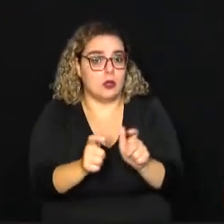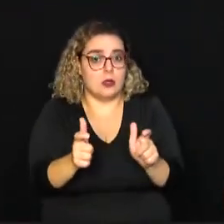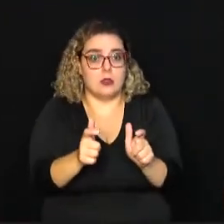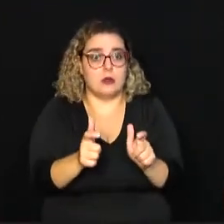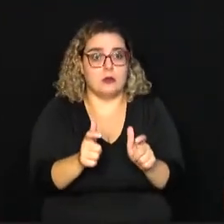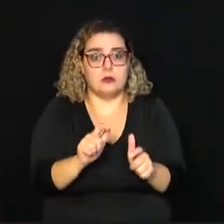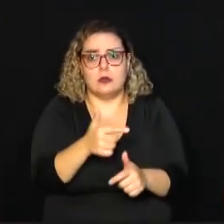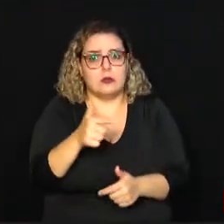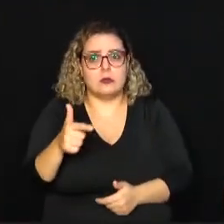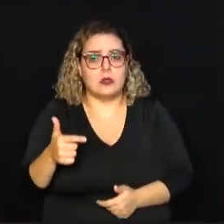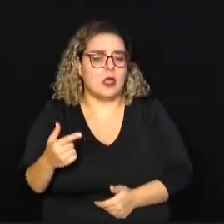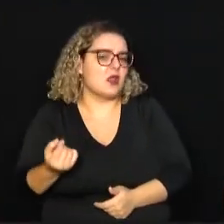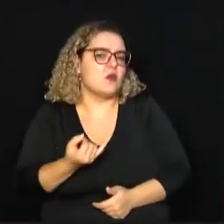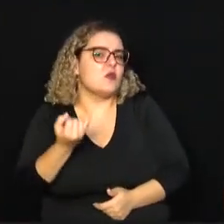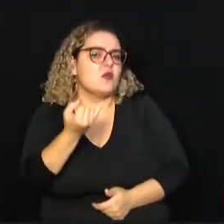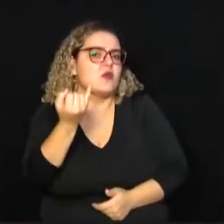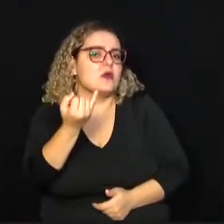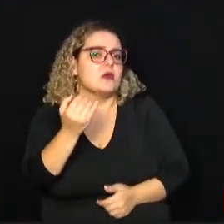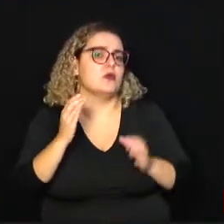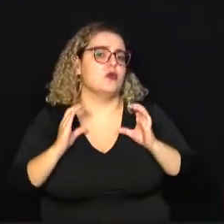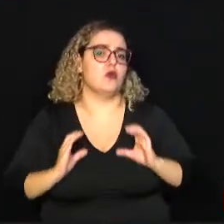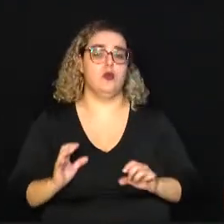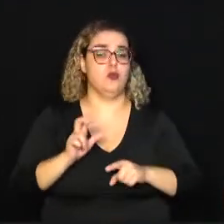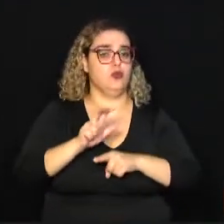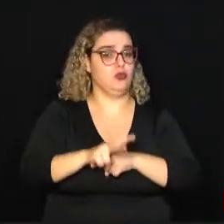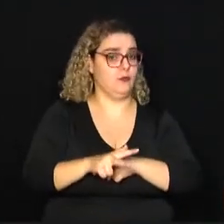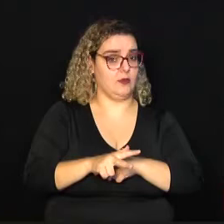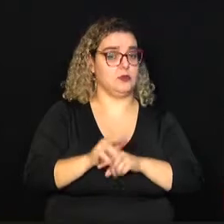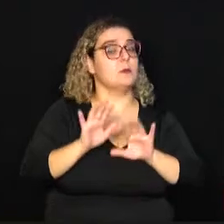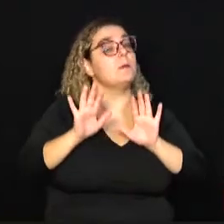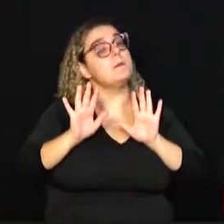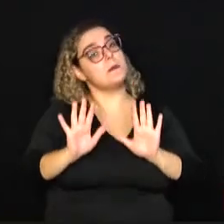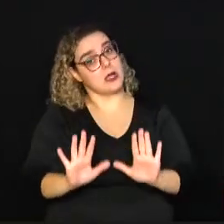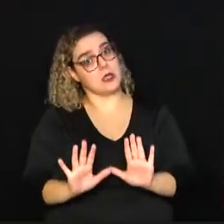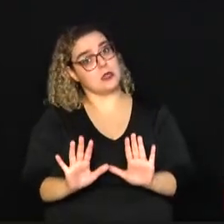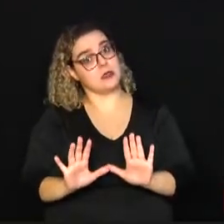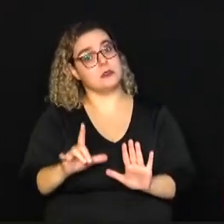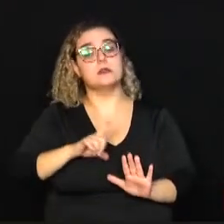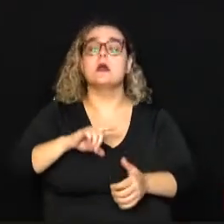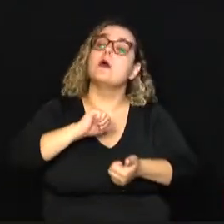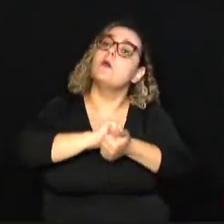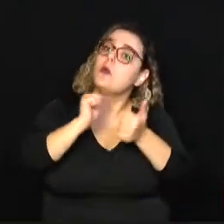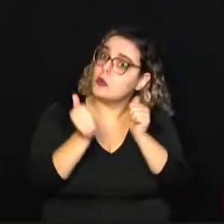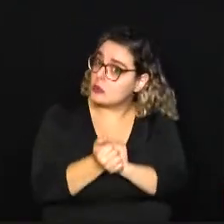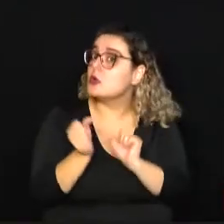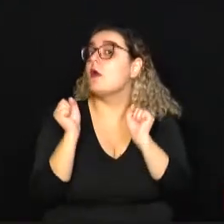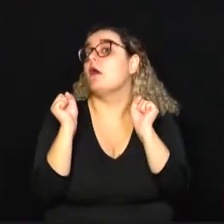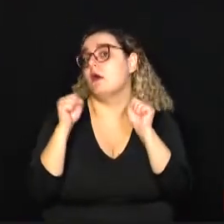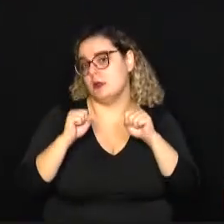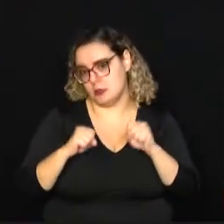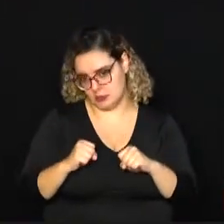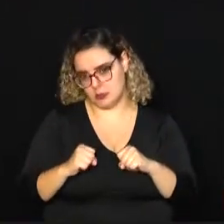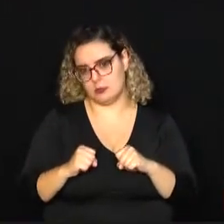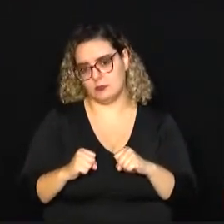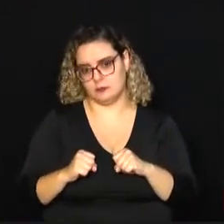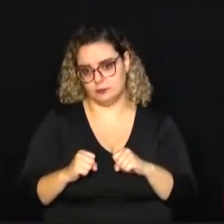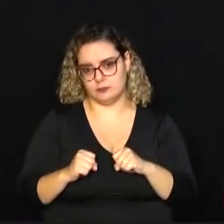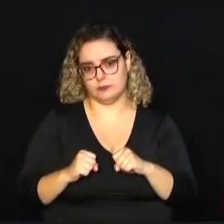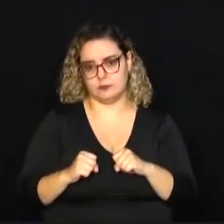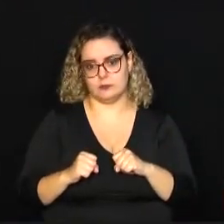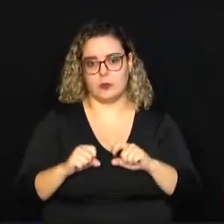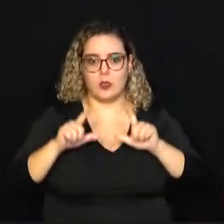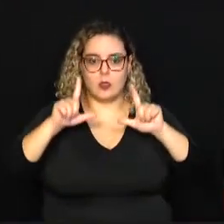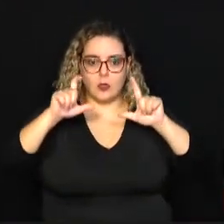nenhuma mudança importante no comportamento do vírus. Entretanto, algumas mutações, sim. Eu vou colocar aqui uma